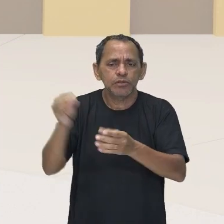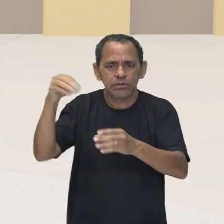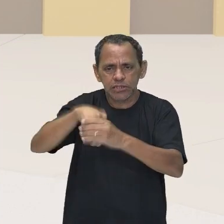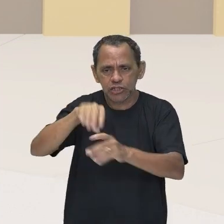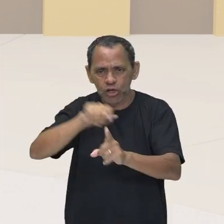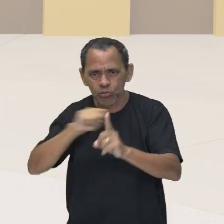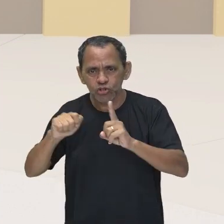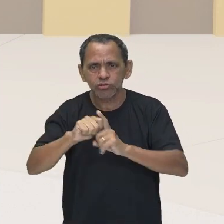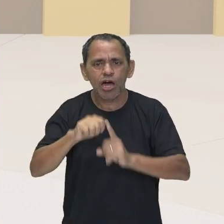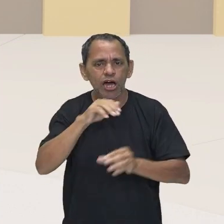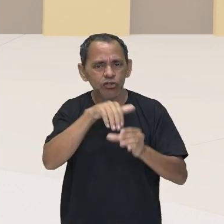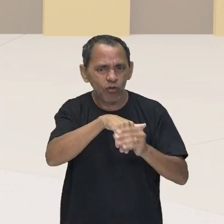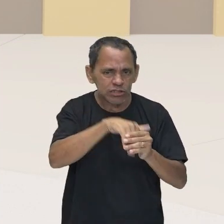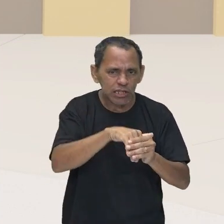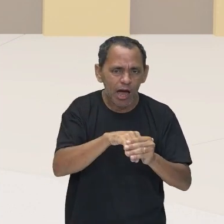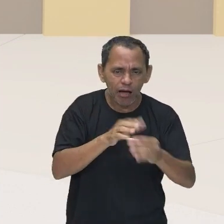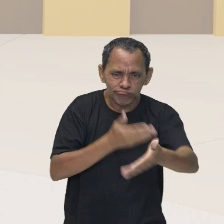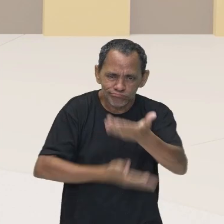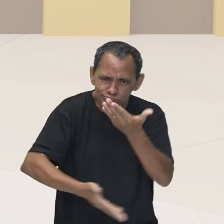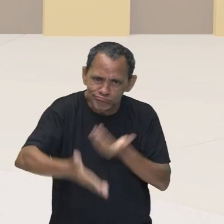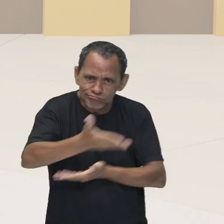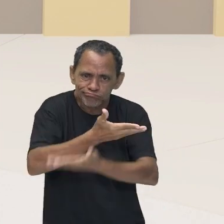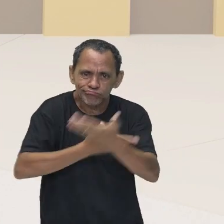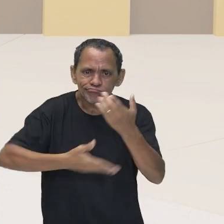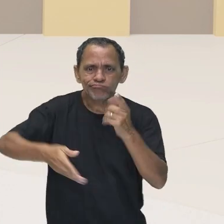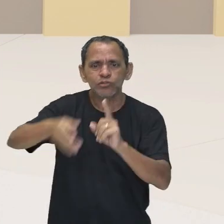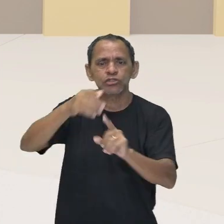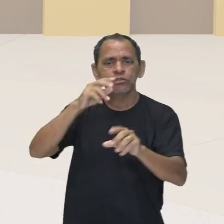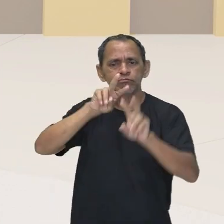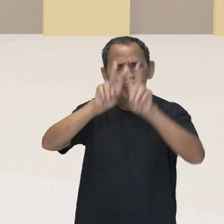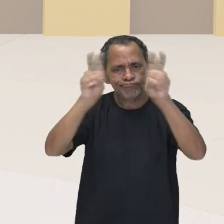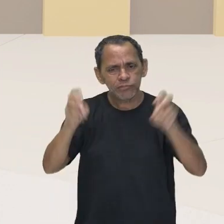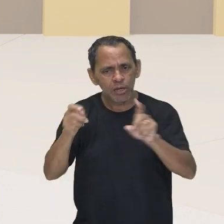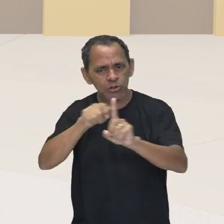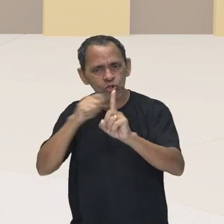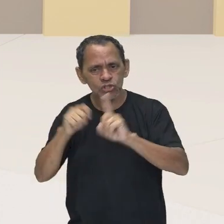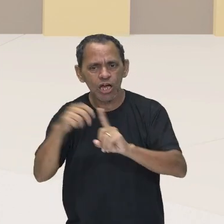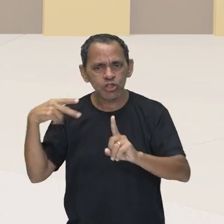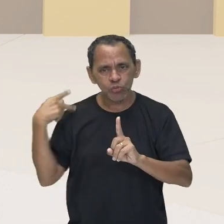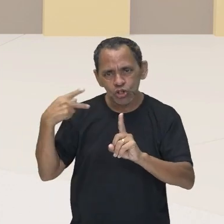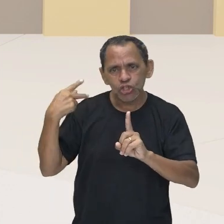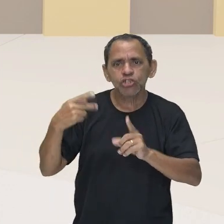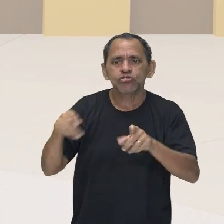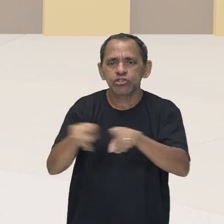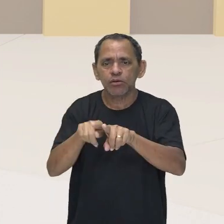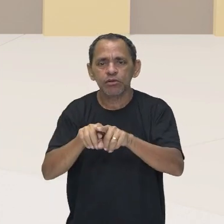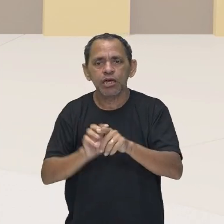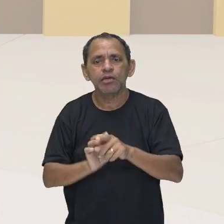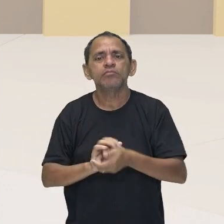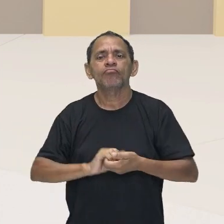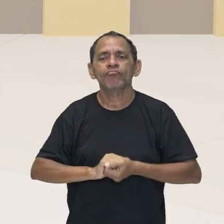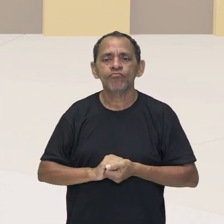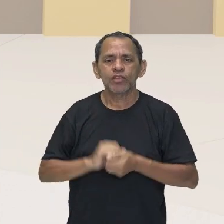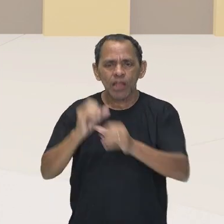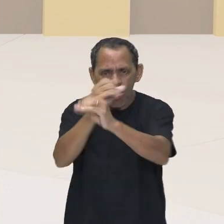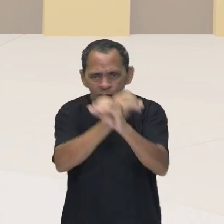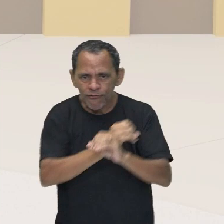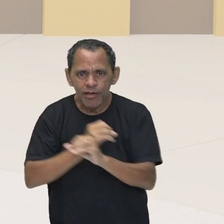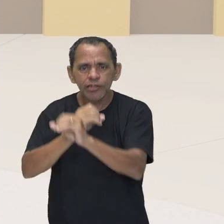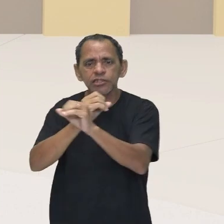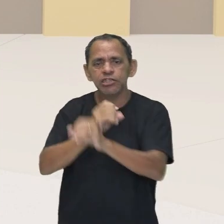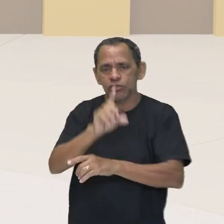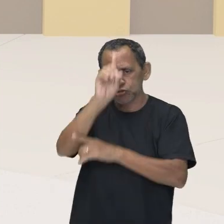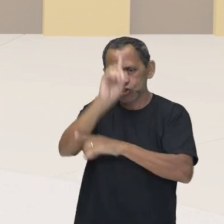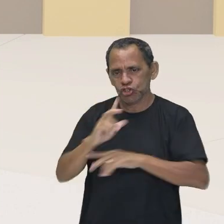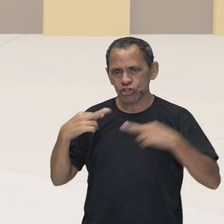votar, é envolver-se em questões sociais, questões políticas e defender os direitos humanos. A política é inerente ao